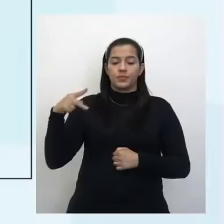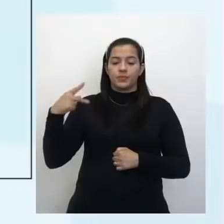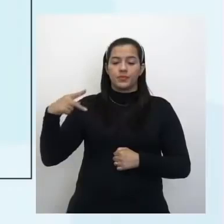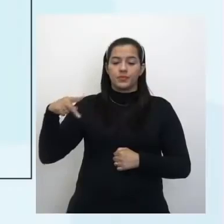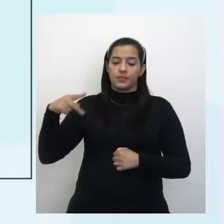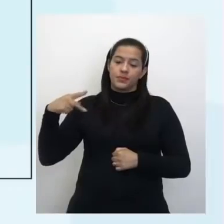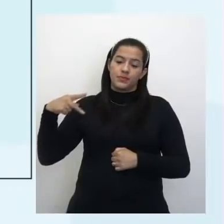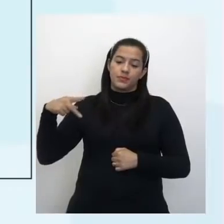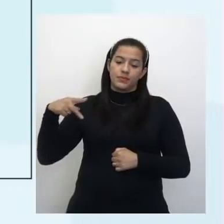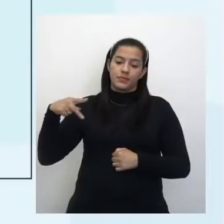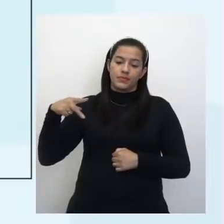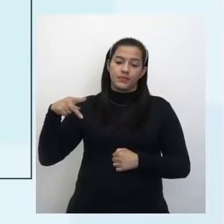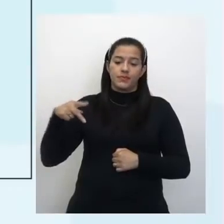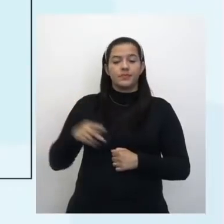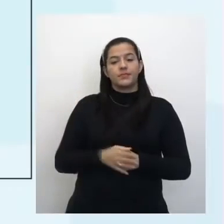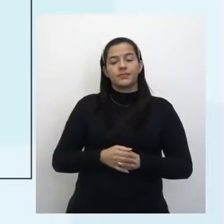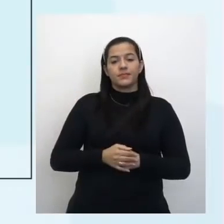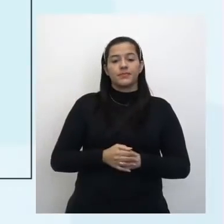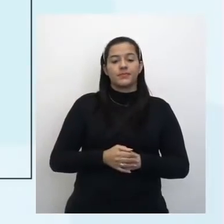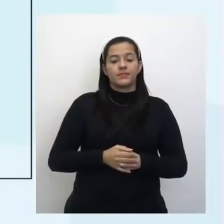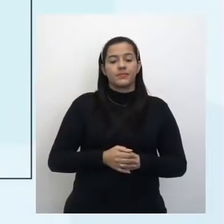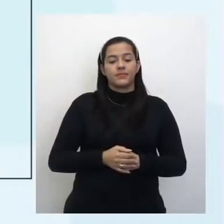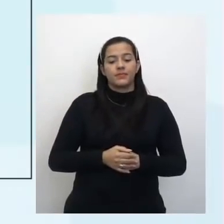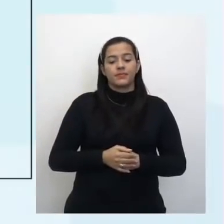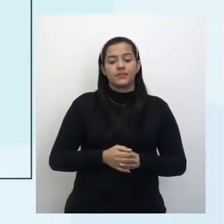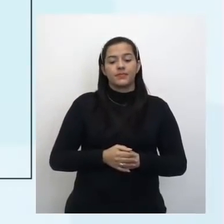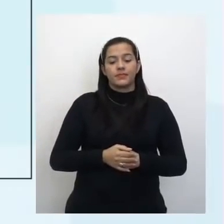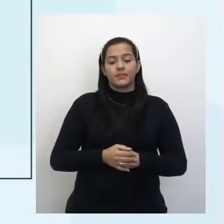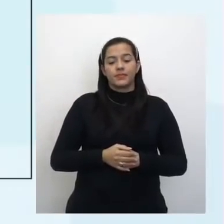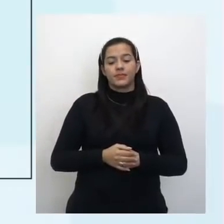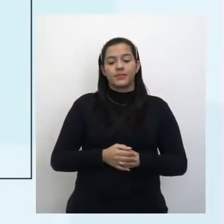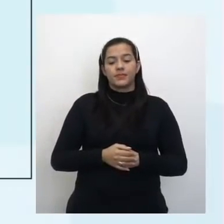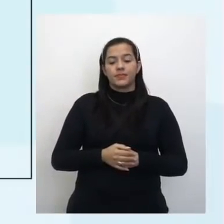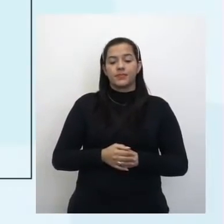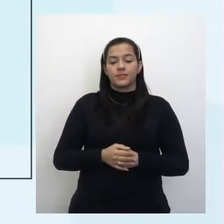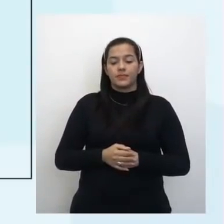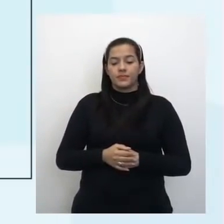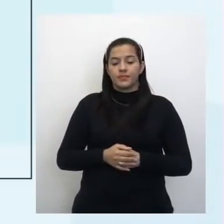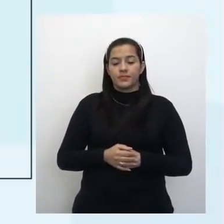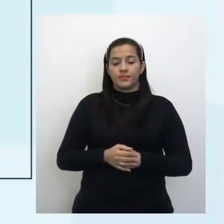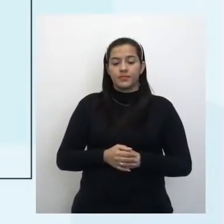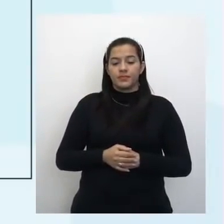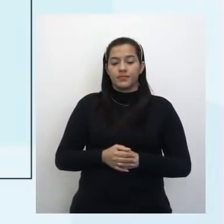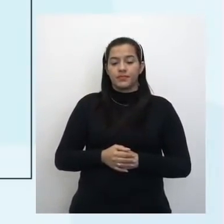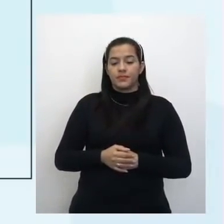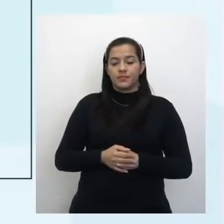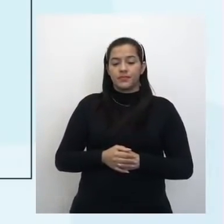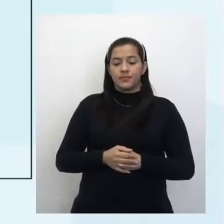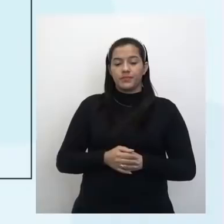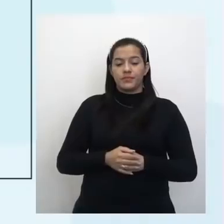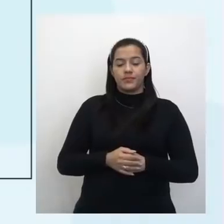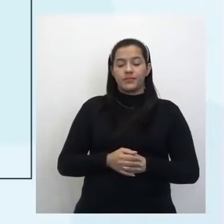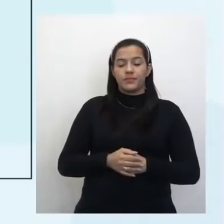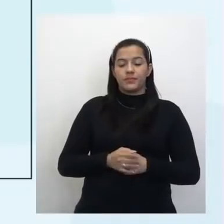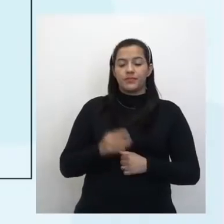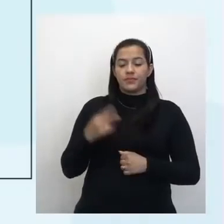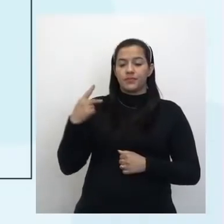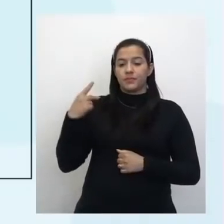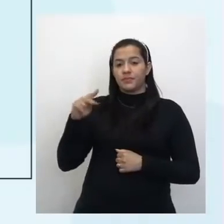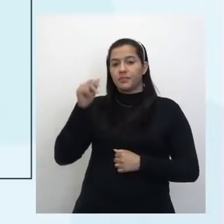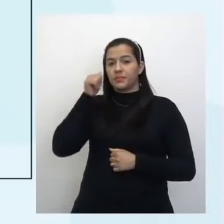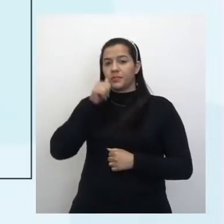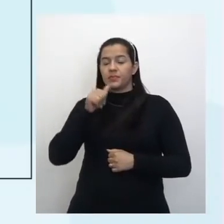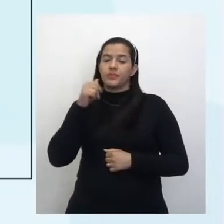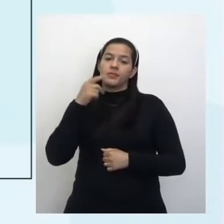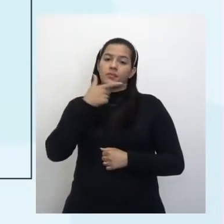sua suas duas e todos os outros vovô Dior e ver ao passar deles